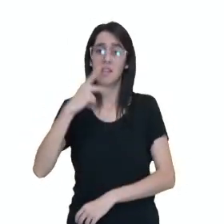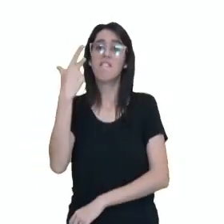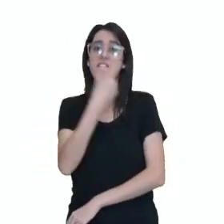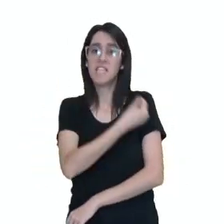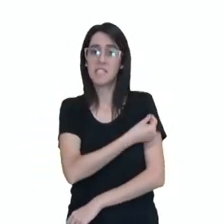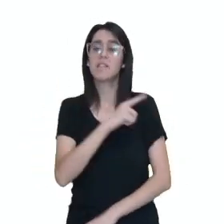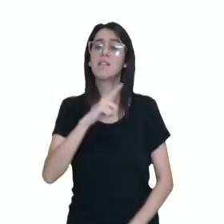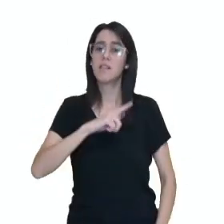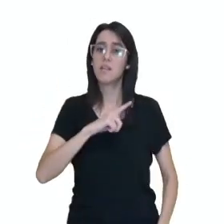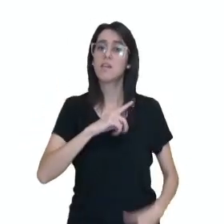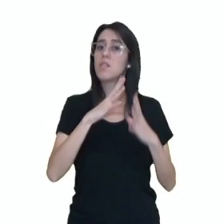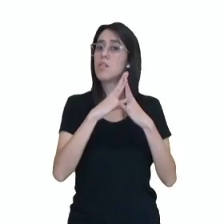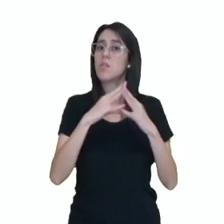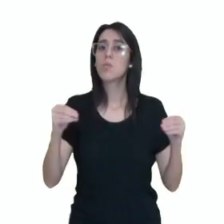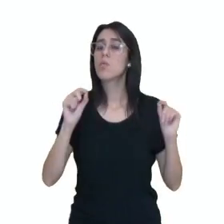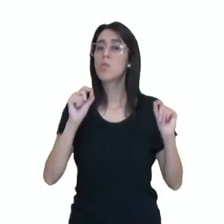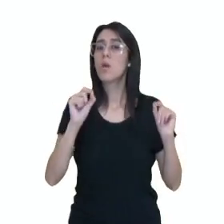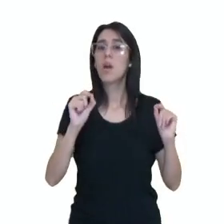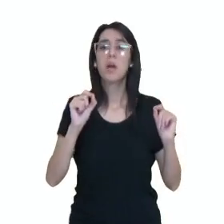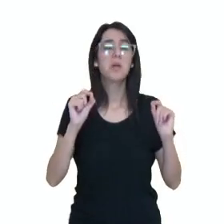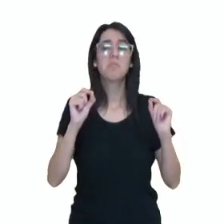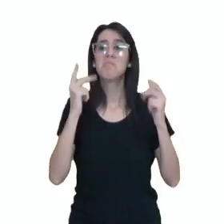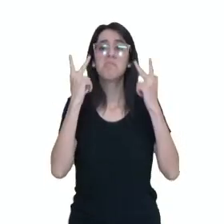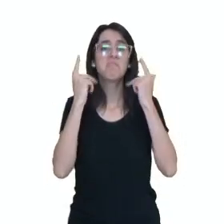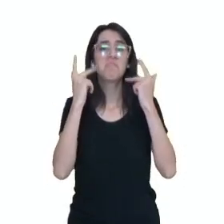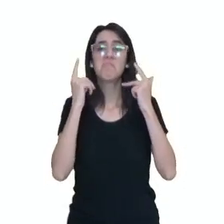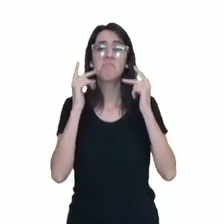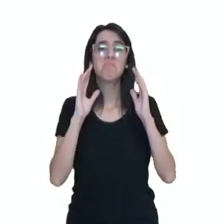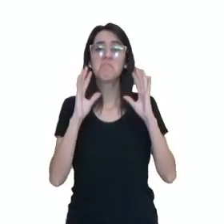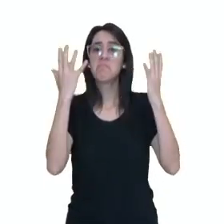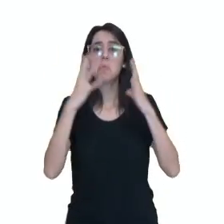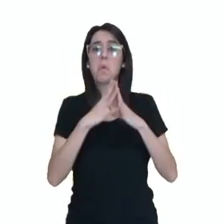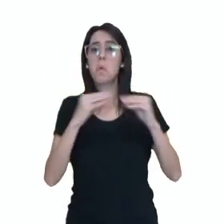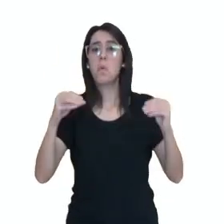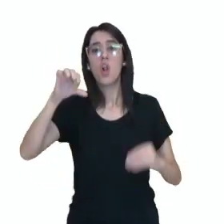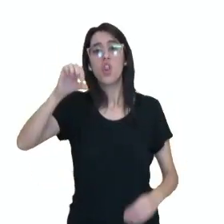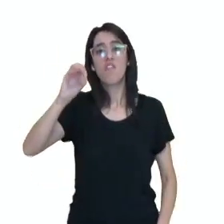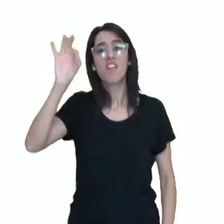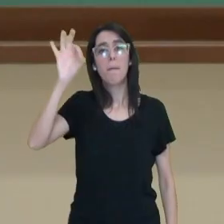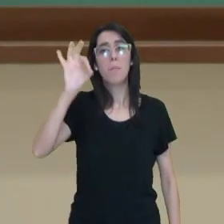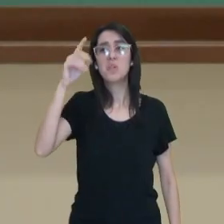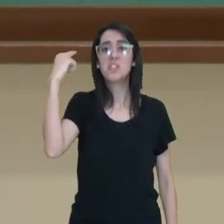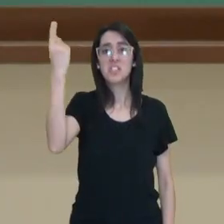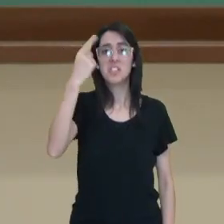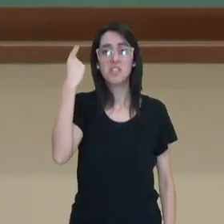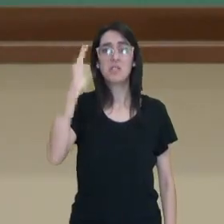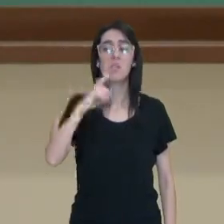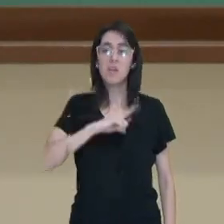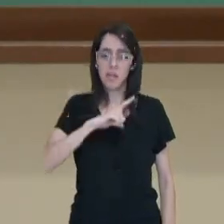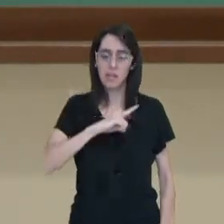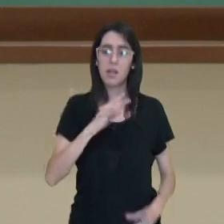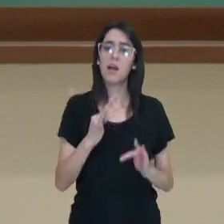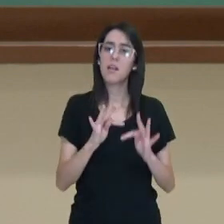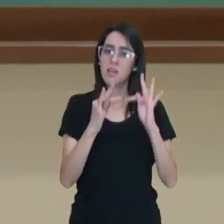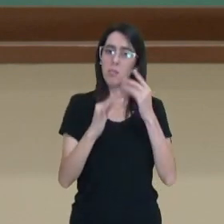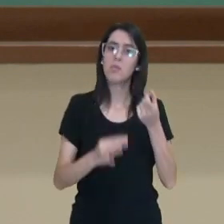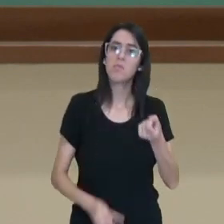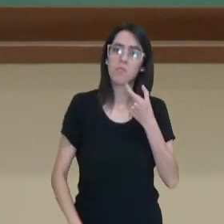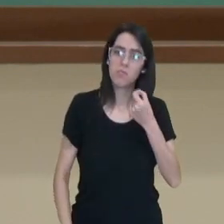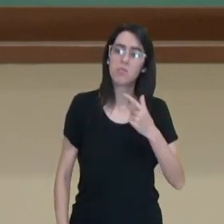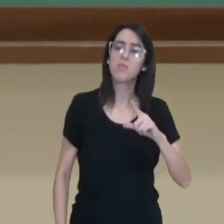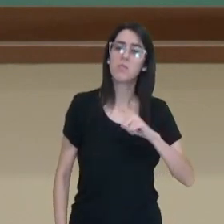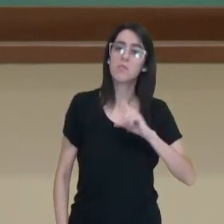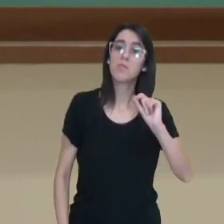a cura é espontânea em 90% dos casos. Isso quer dizer que o tratamento, ele é feito, no caso, né,